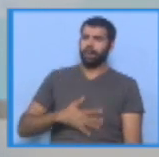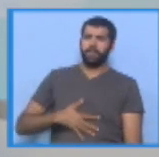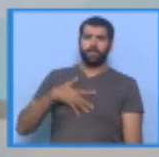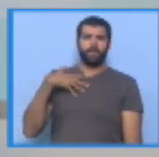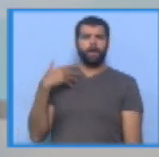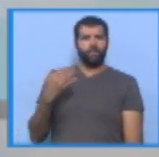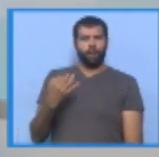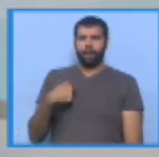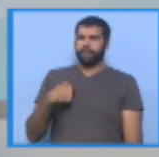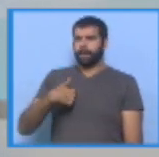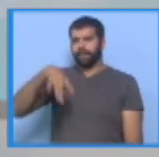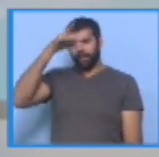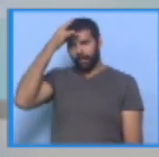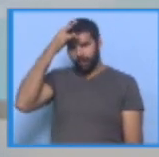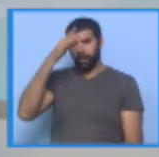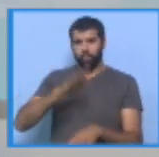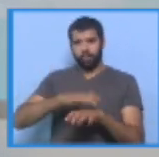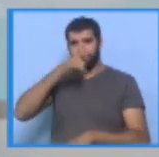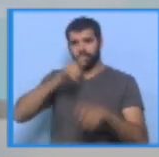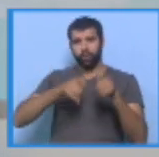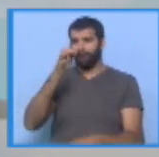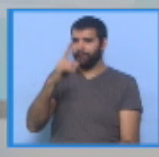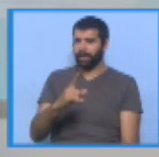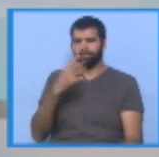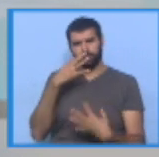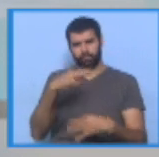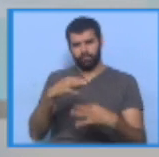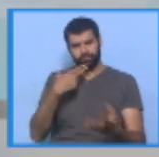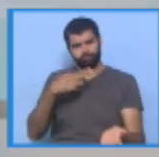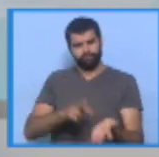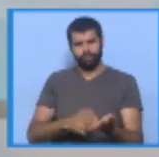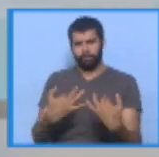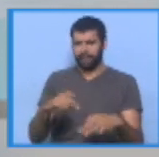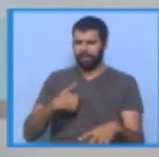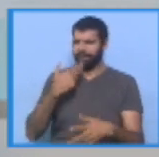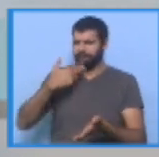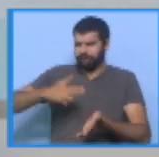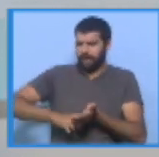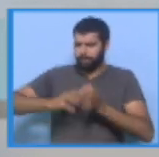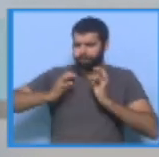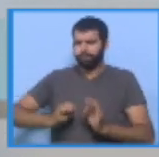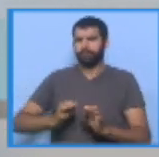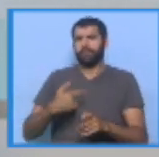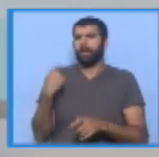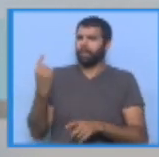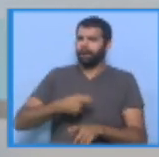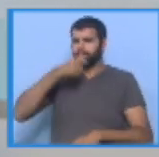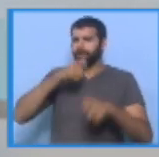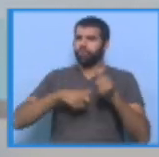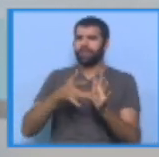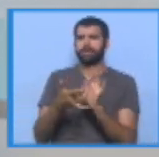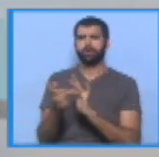marcante. É gente que de facto que tem fé, uma fé simples, mas muito, muito arraigada, como deve ser a fé dos